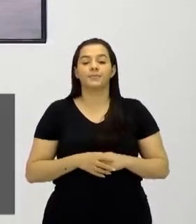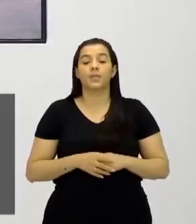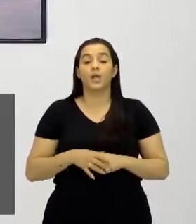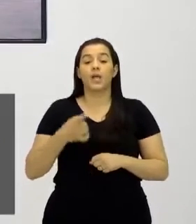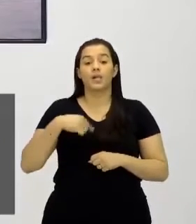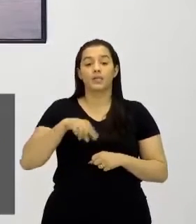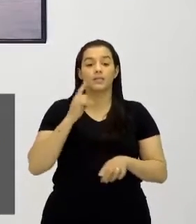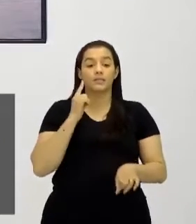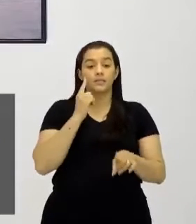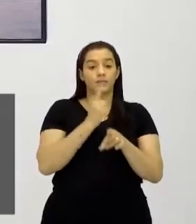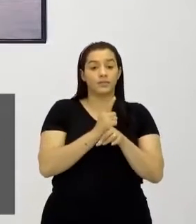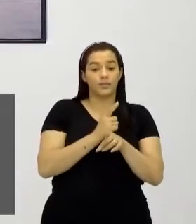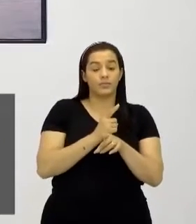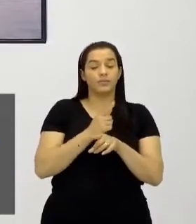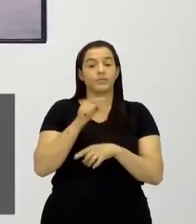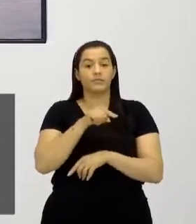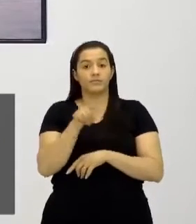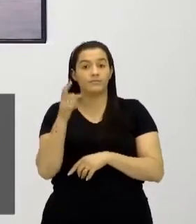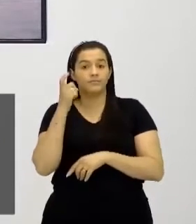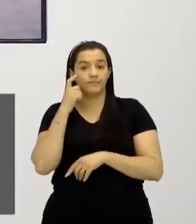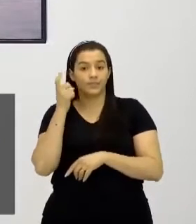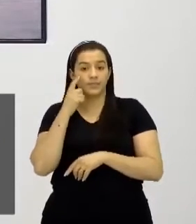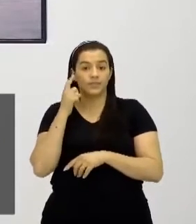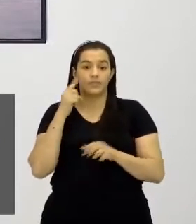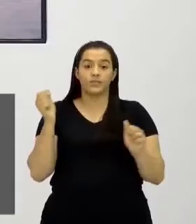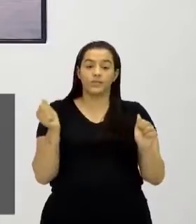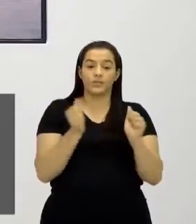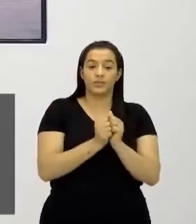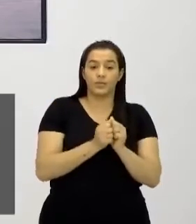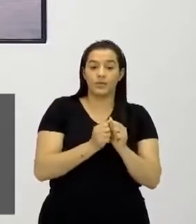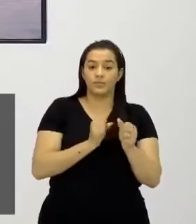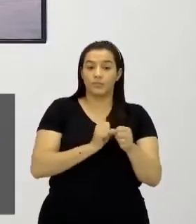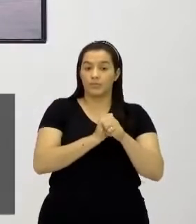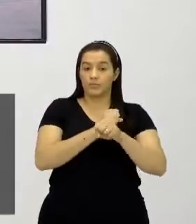Eles se encontram, então pensem vocês, eles vão juntar